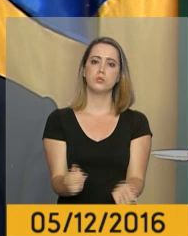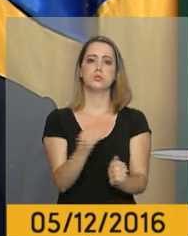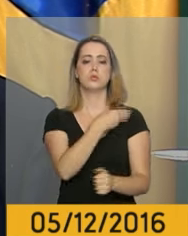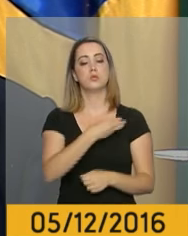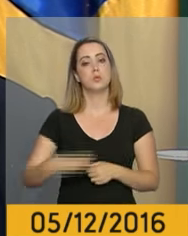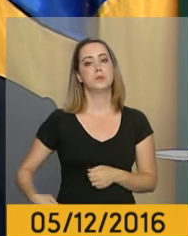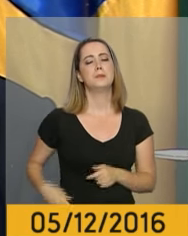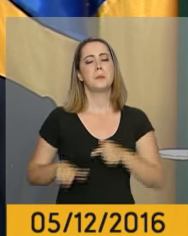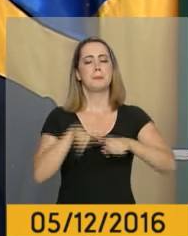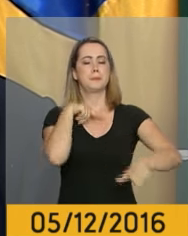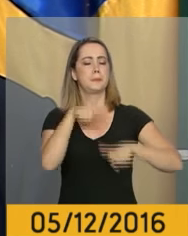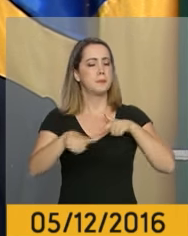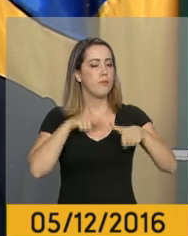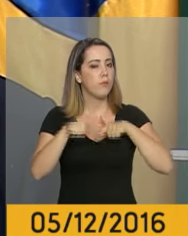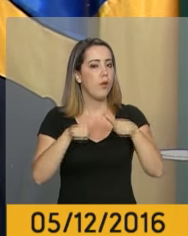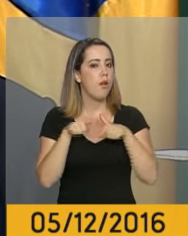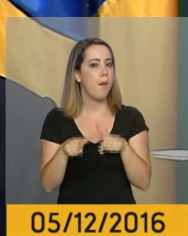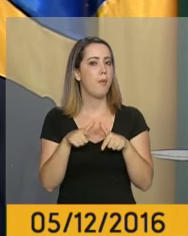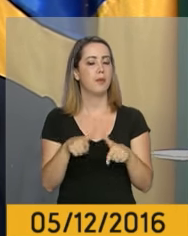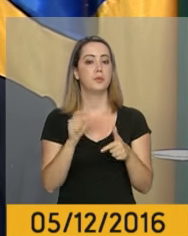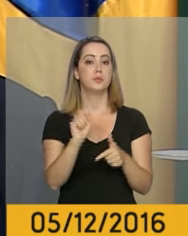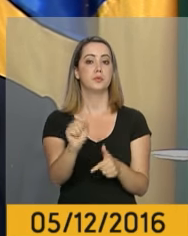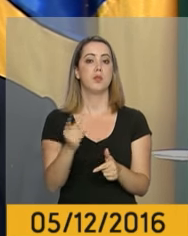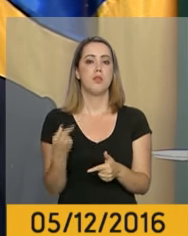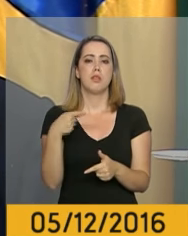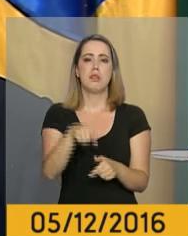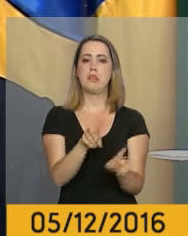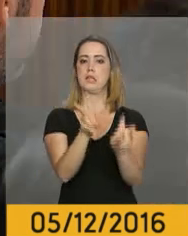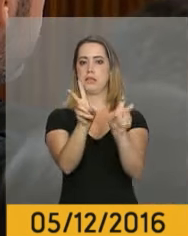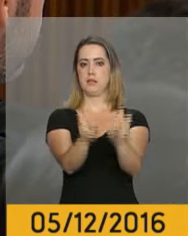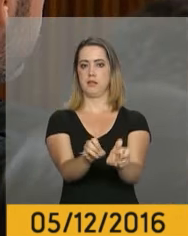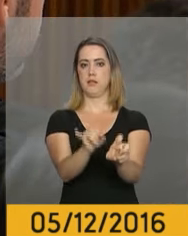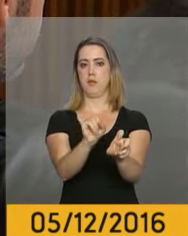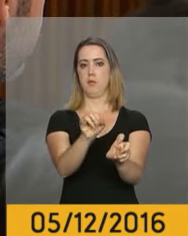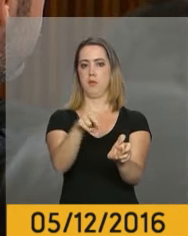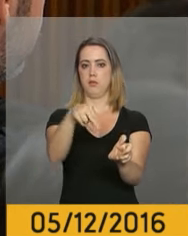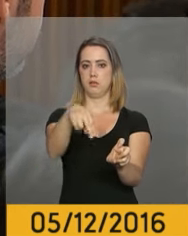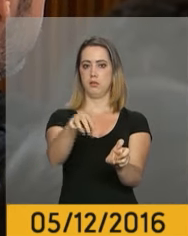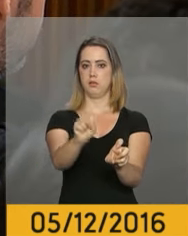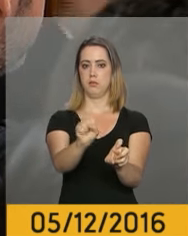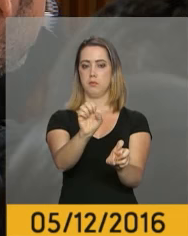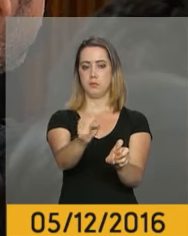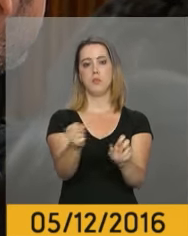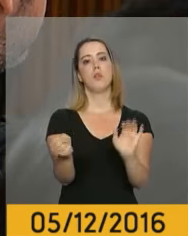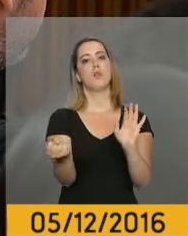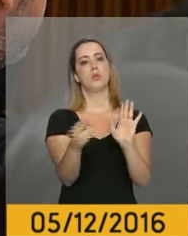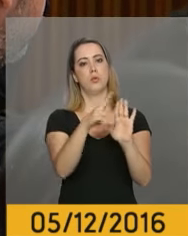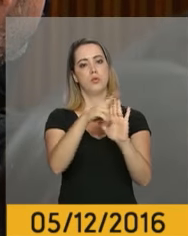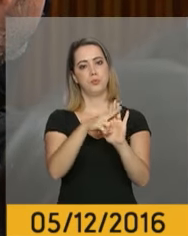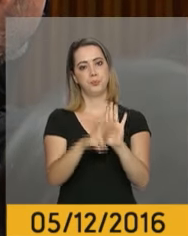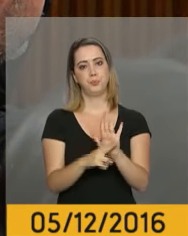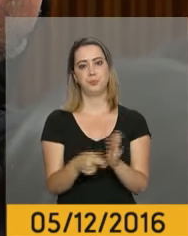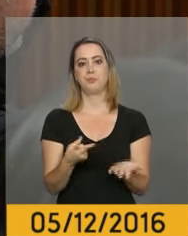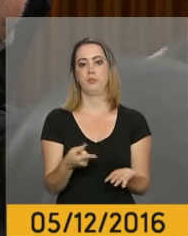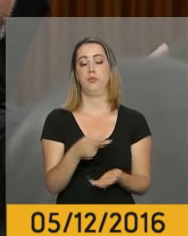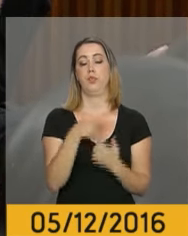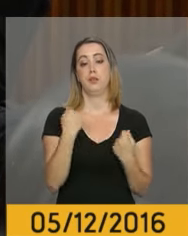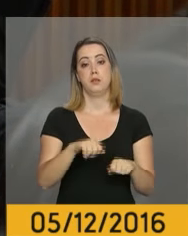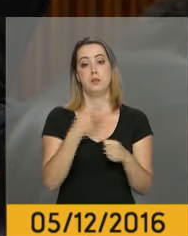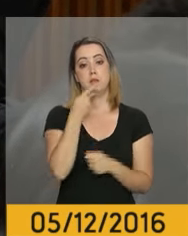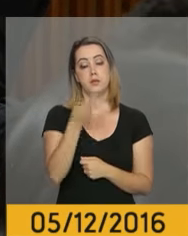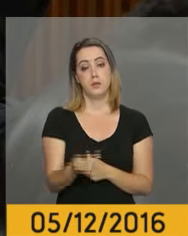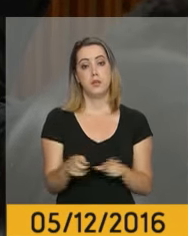trabalharam intensamente eh nessa matéria e e eu devo dizer que tanto o